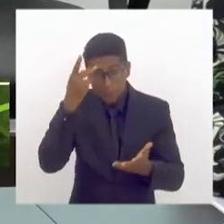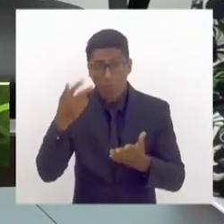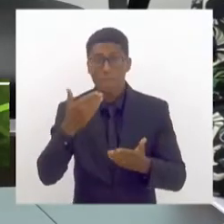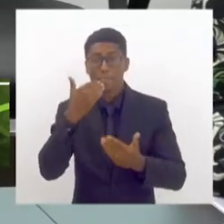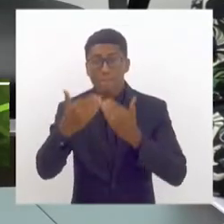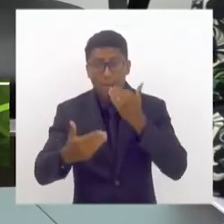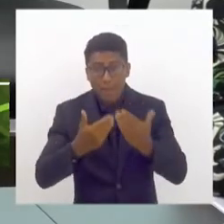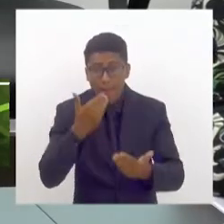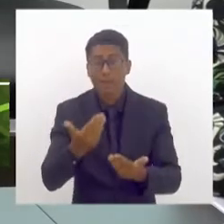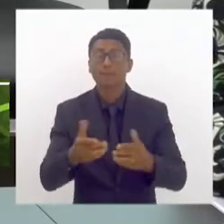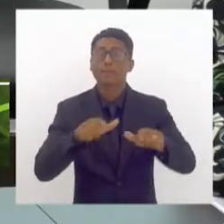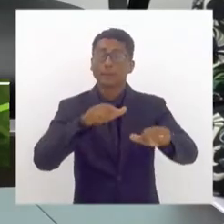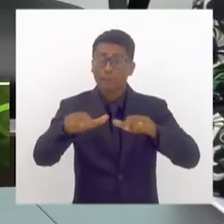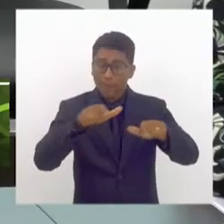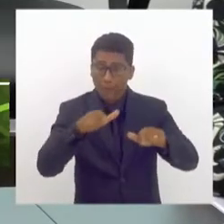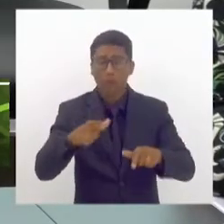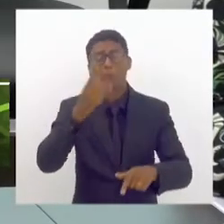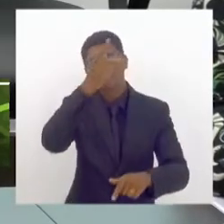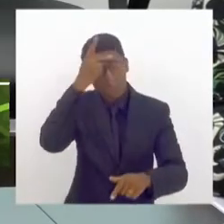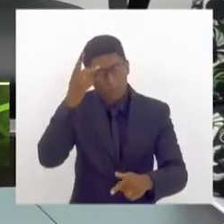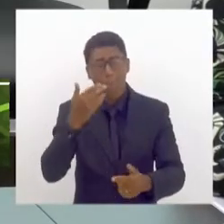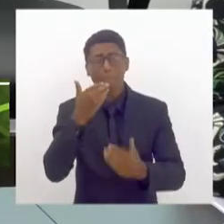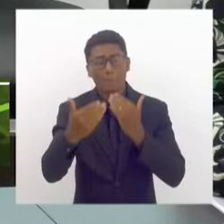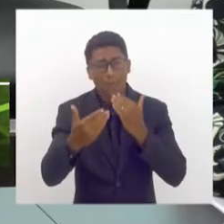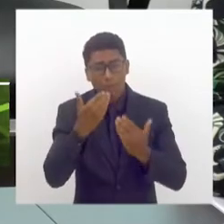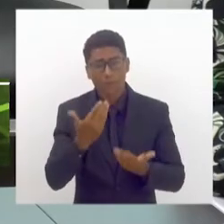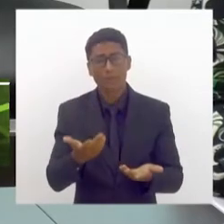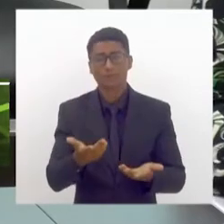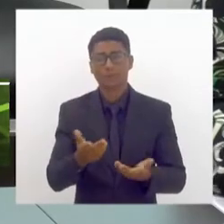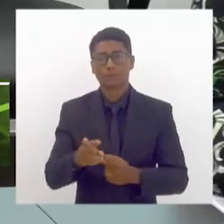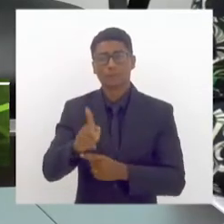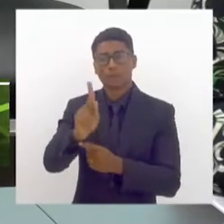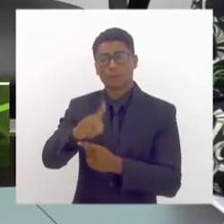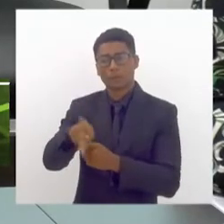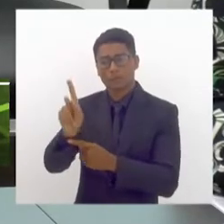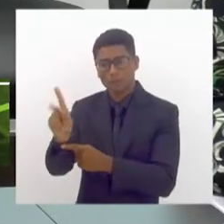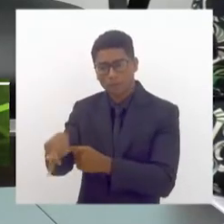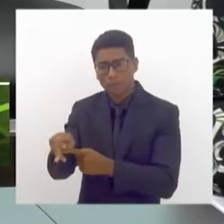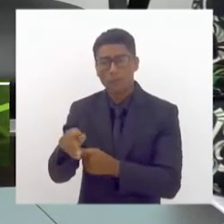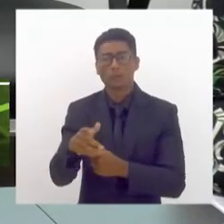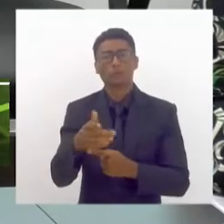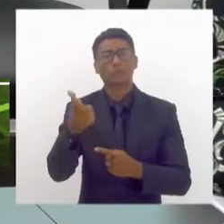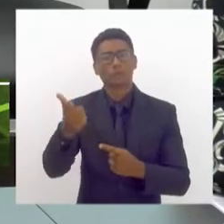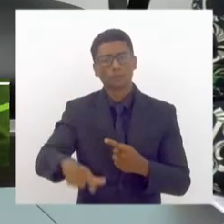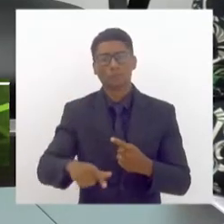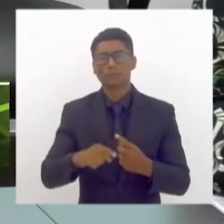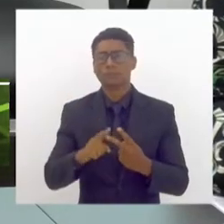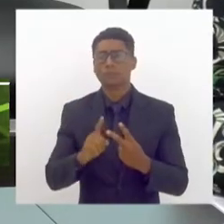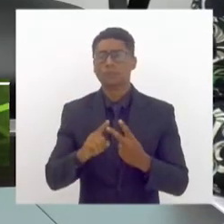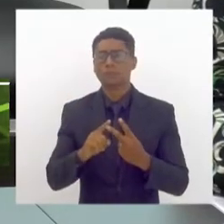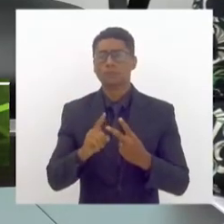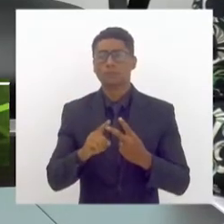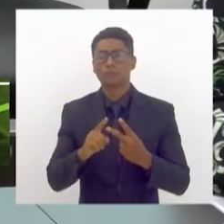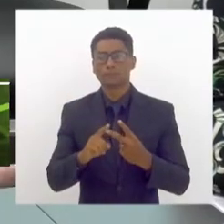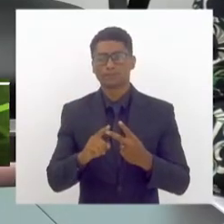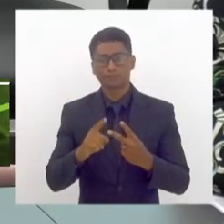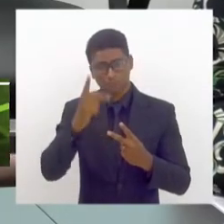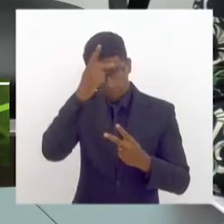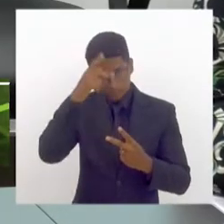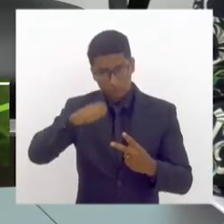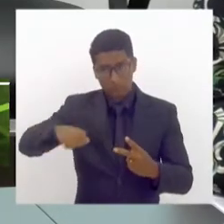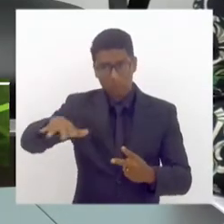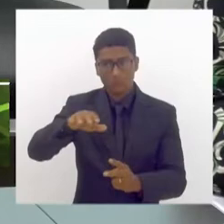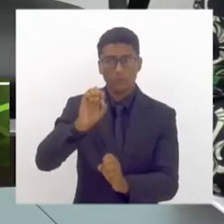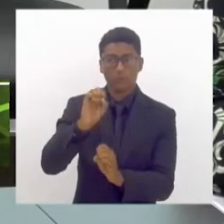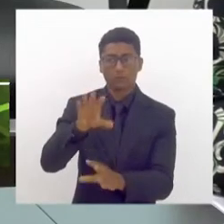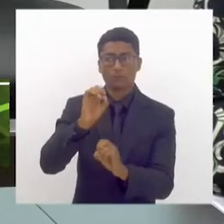pedidos universais, não só de professores, não só de pessoas ligadas à educação. Nós